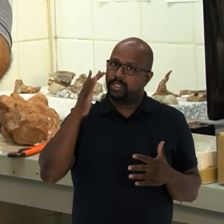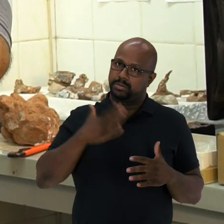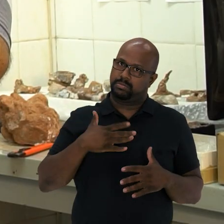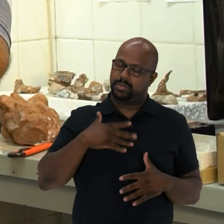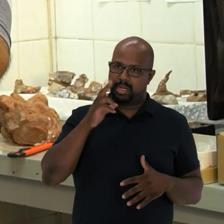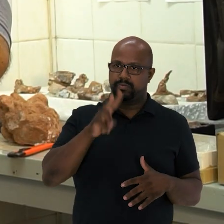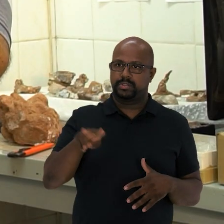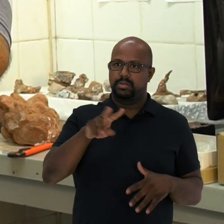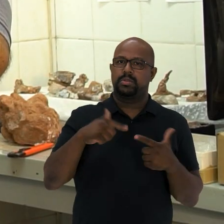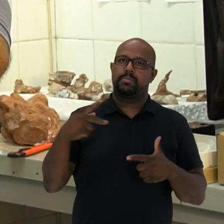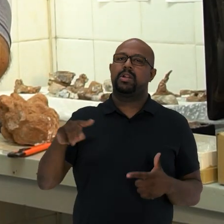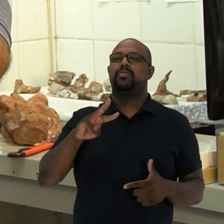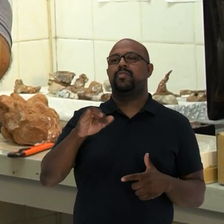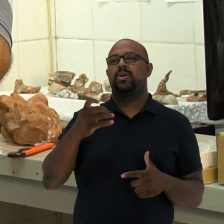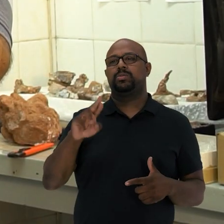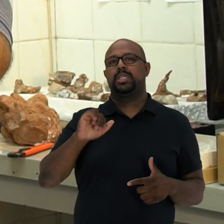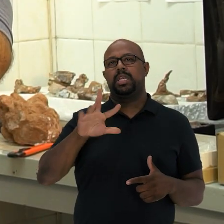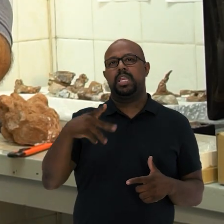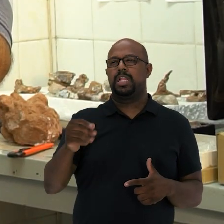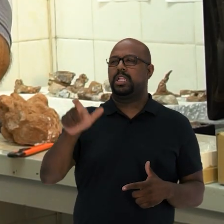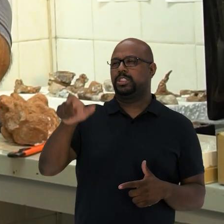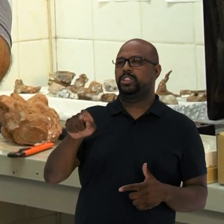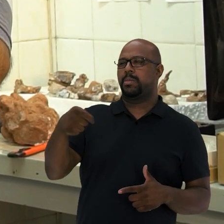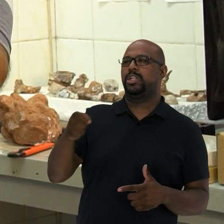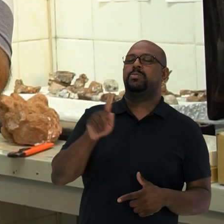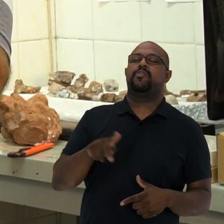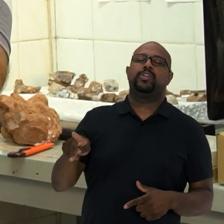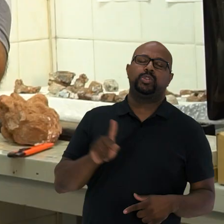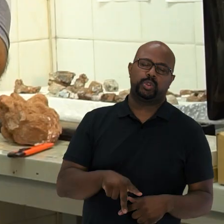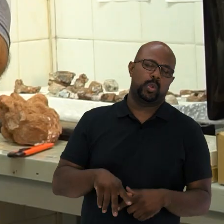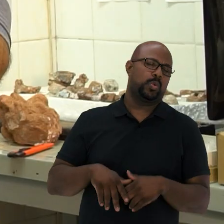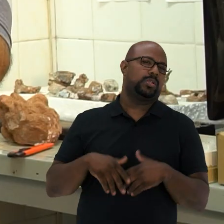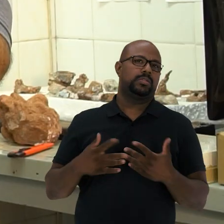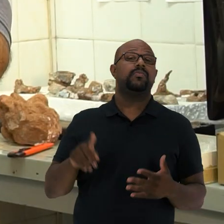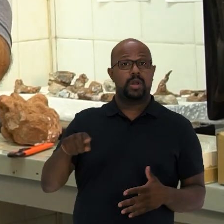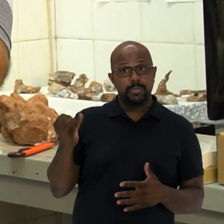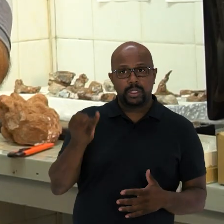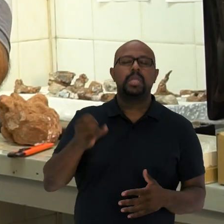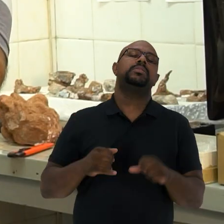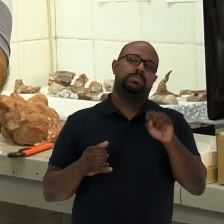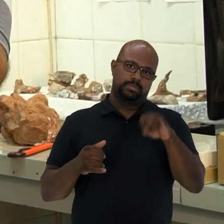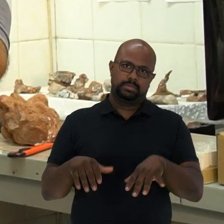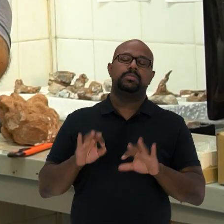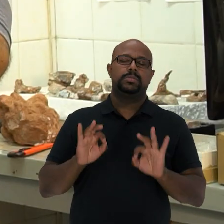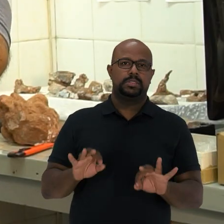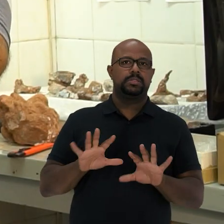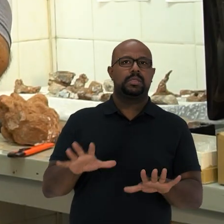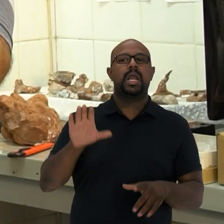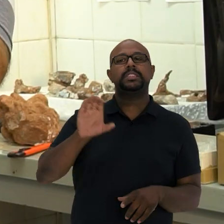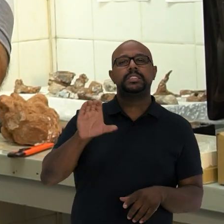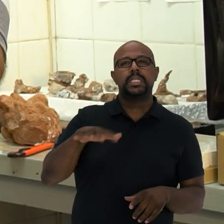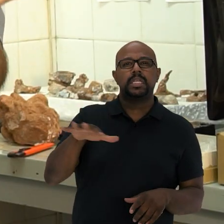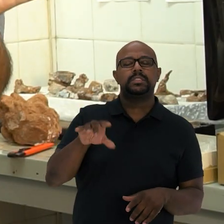acho, ao meu ver, né, do trabalho do Walter Ilha, de chamar ele de professor, né, enfim, ele foi importante,